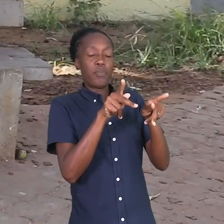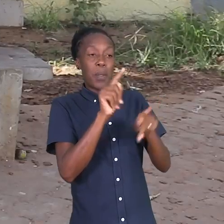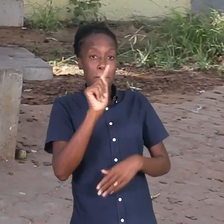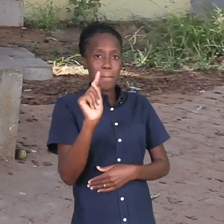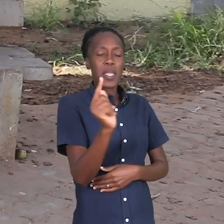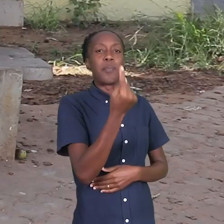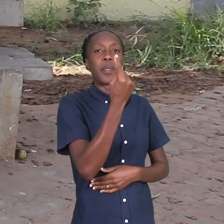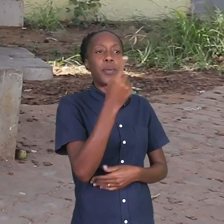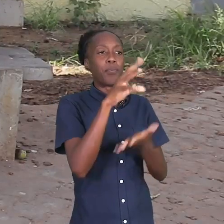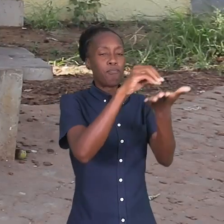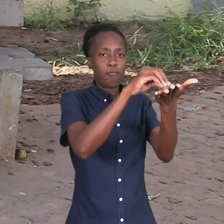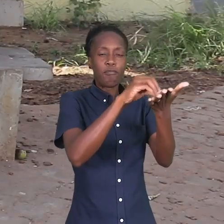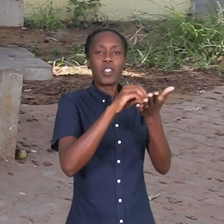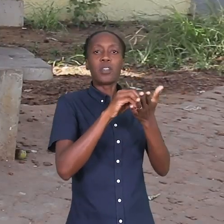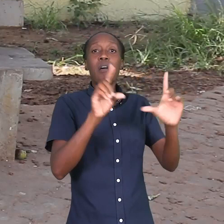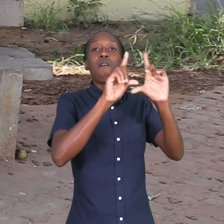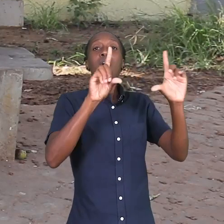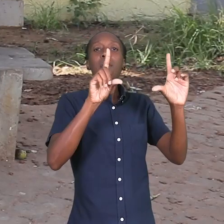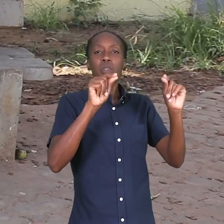casa, a trazer